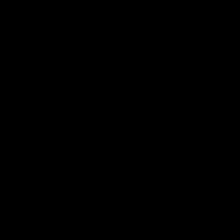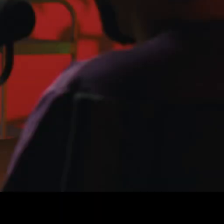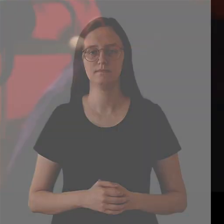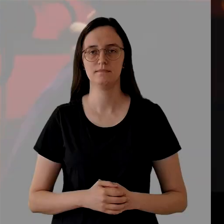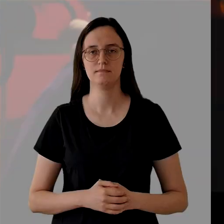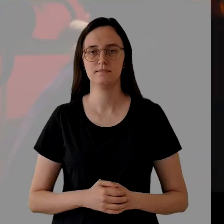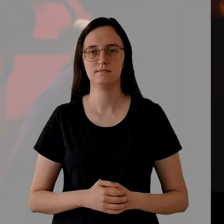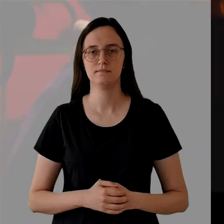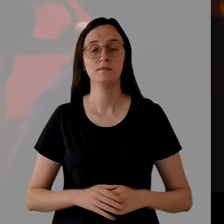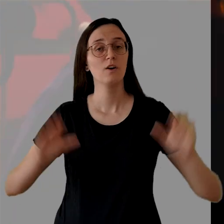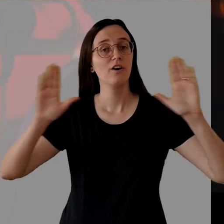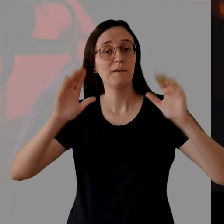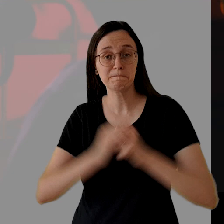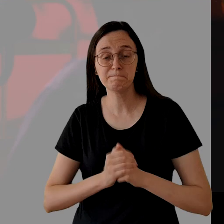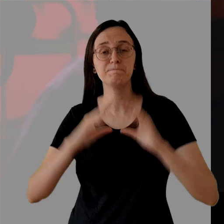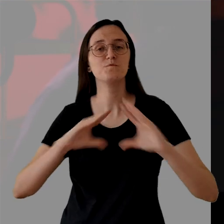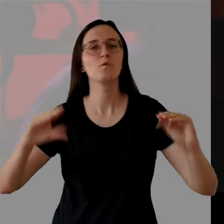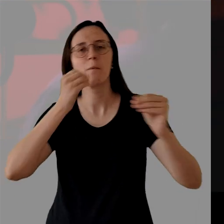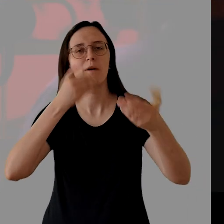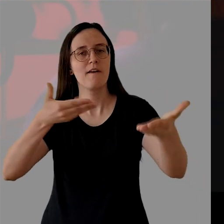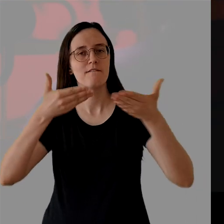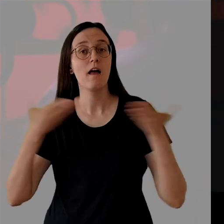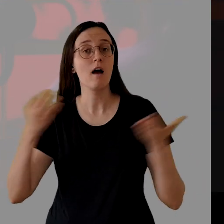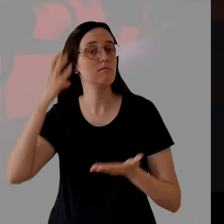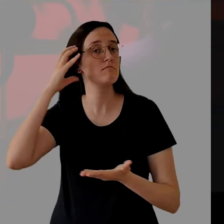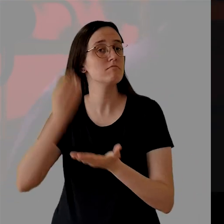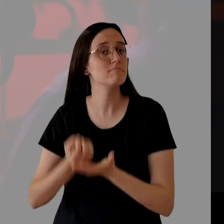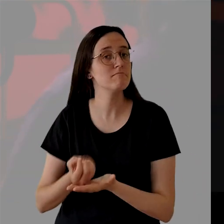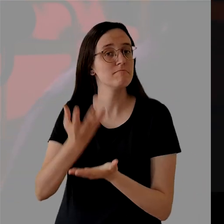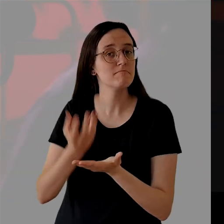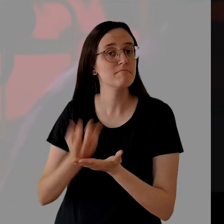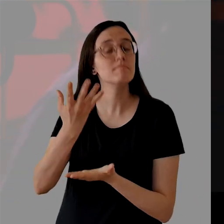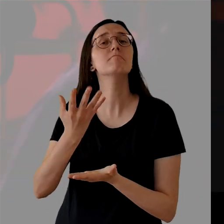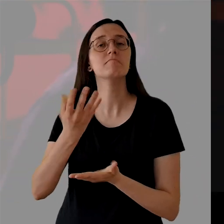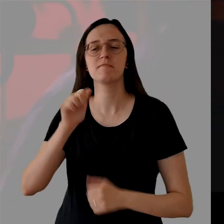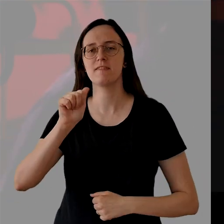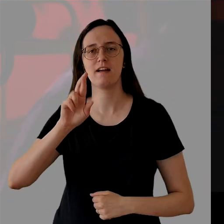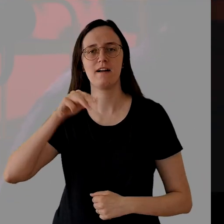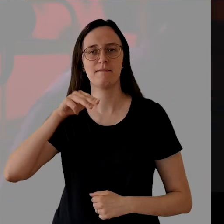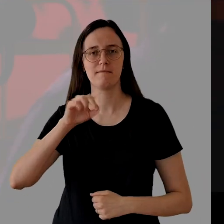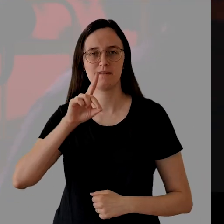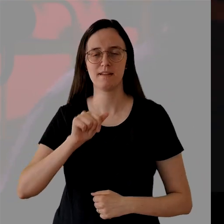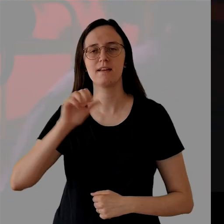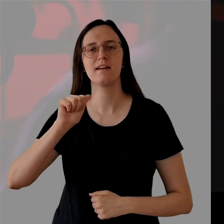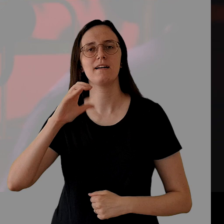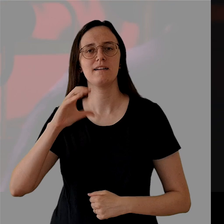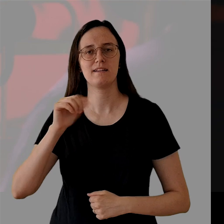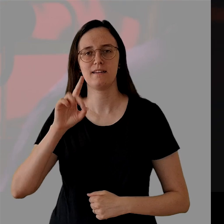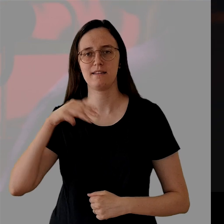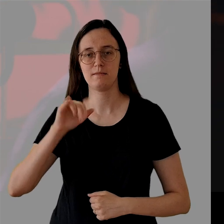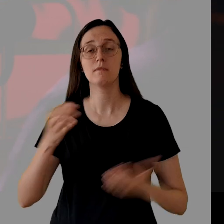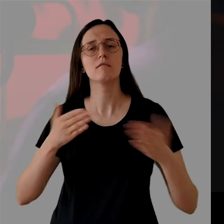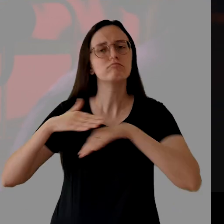Federal. Olá pessoal, sejam bem-vindos ao podcast da Armada Academy, onde a gente vai falar sobre